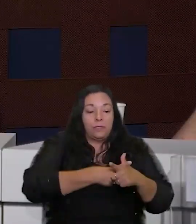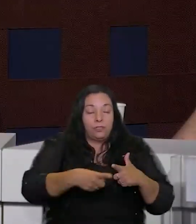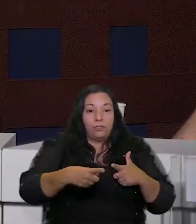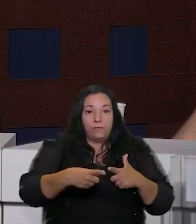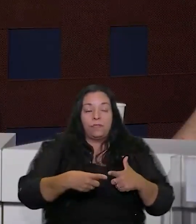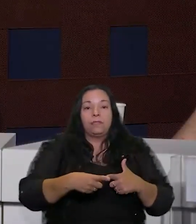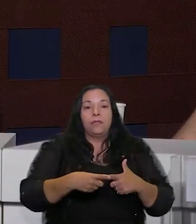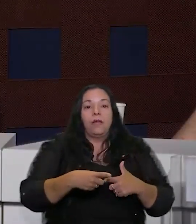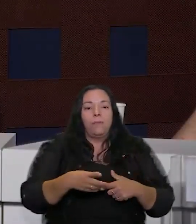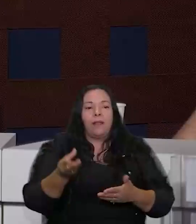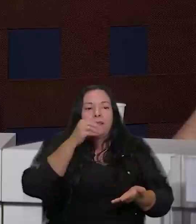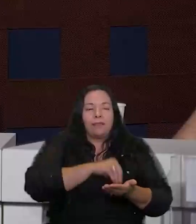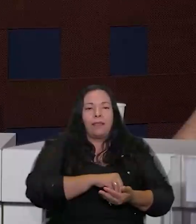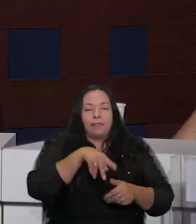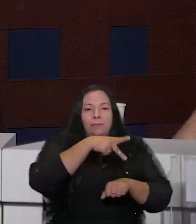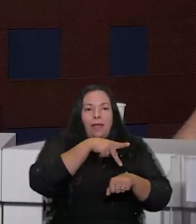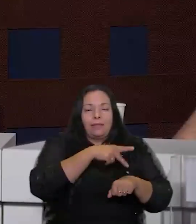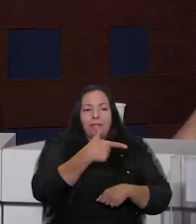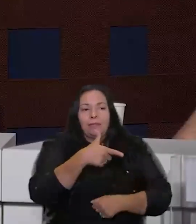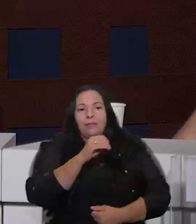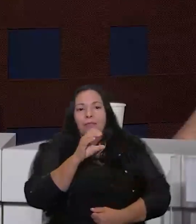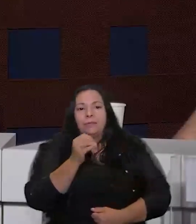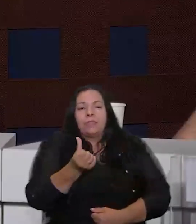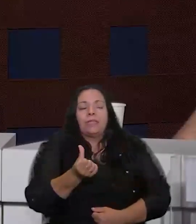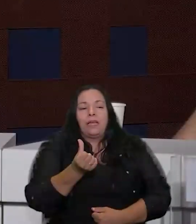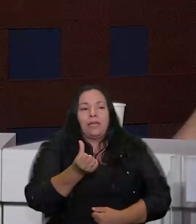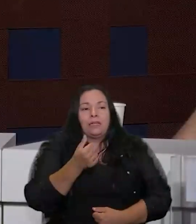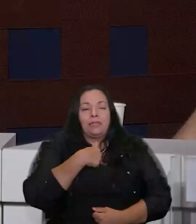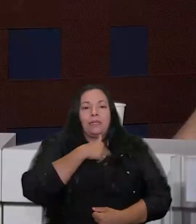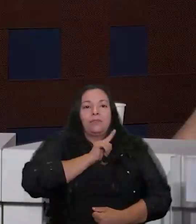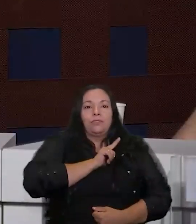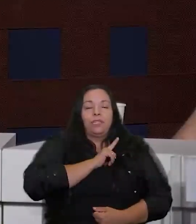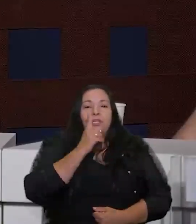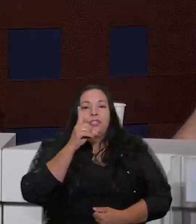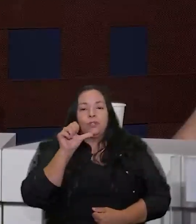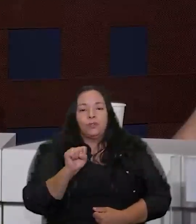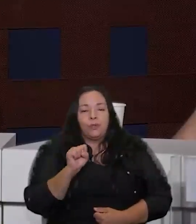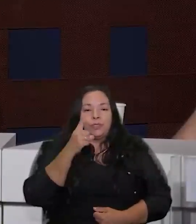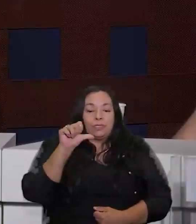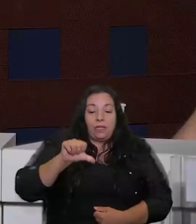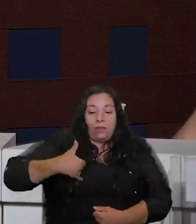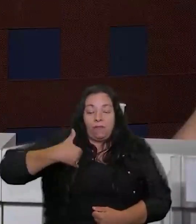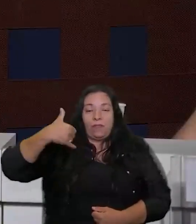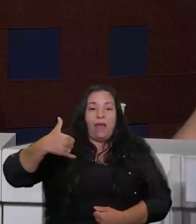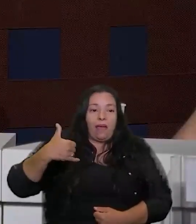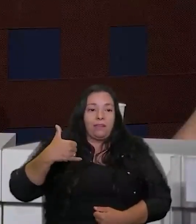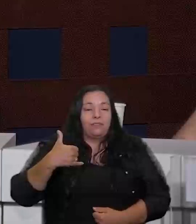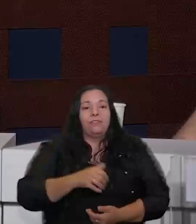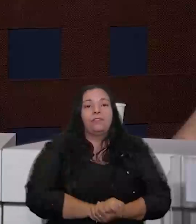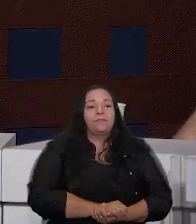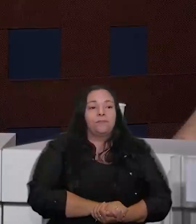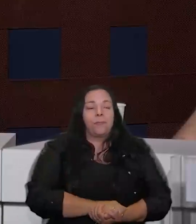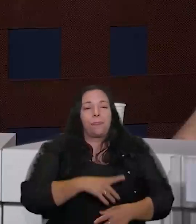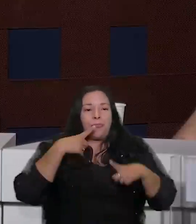para dentro do país. Então, isso é 2006, isso é muito novo. E eu tinha ali 18 para 19, e a gente ficava assim, nossa, aí a gente